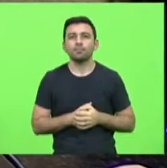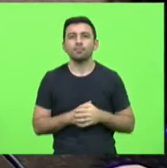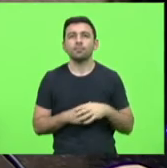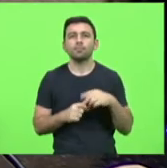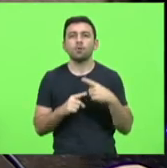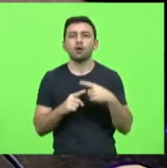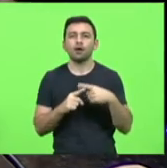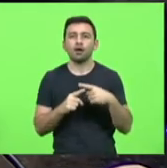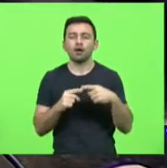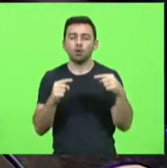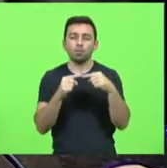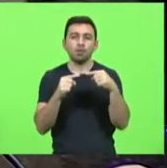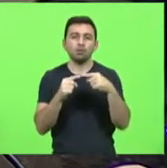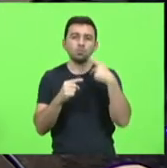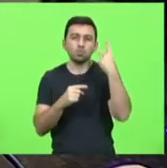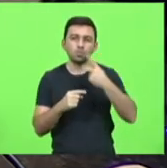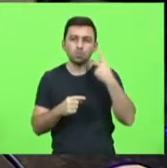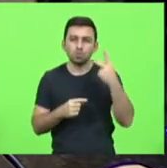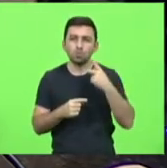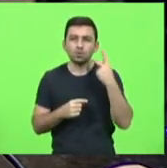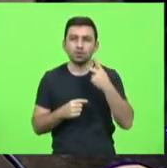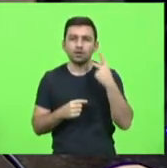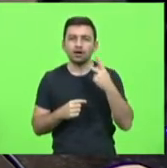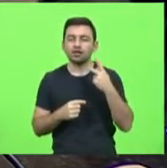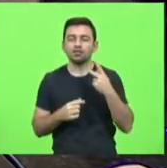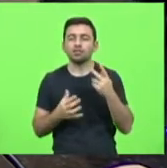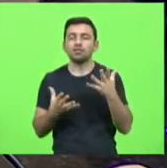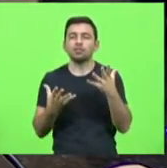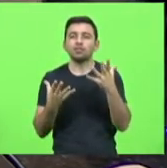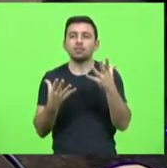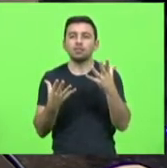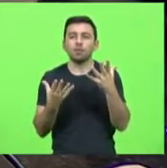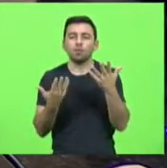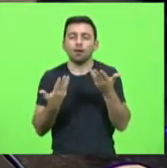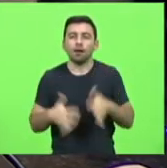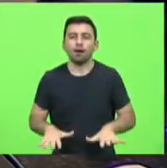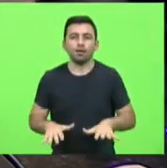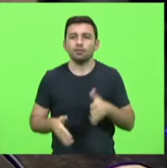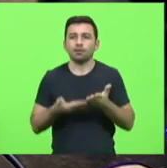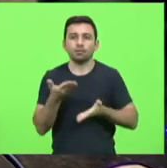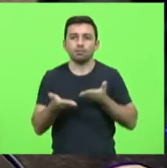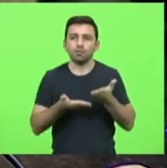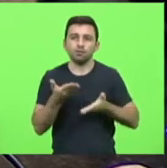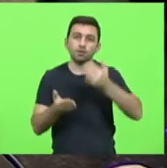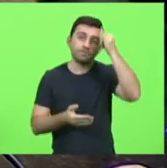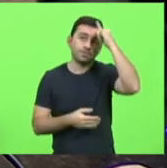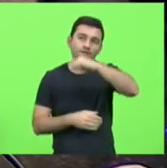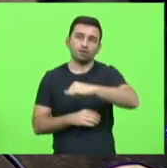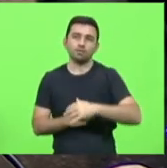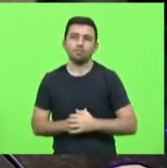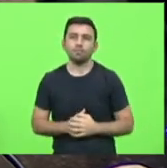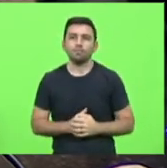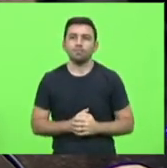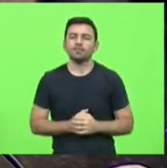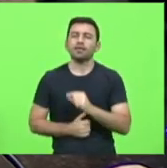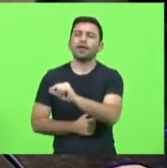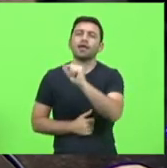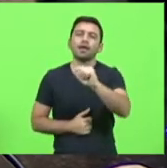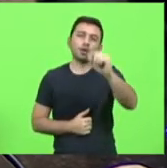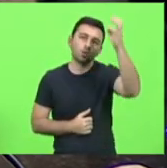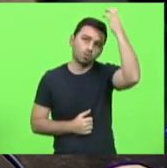questões políticas a não fazer um tratamento. Quem que serão os